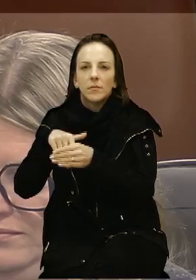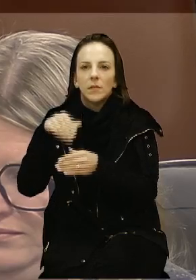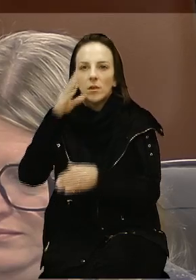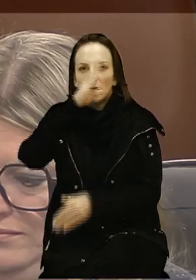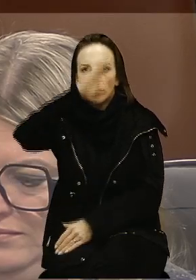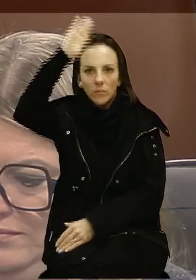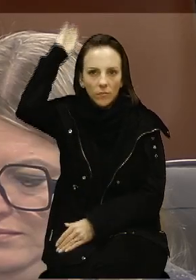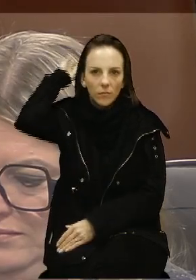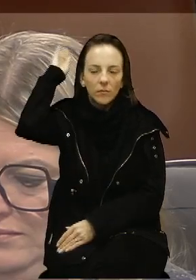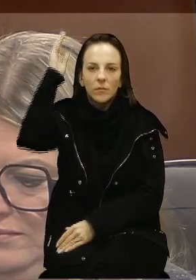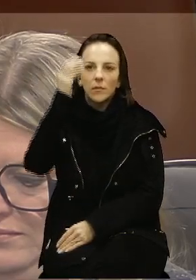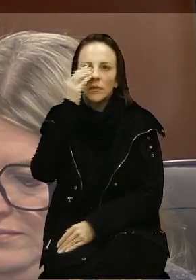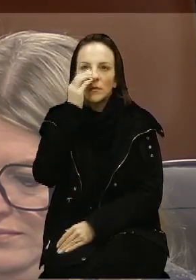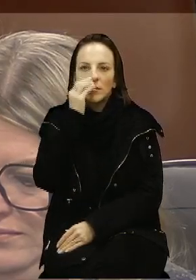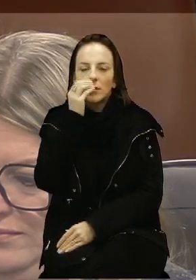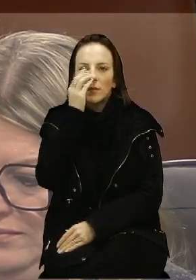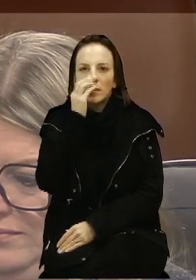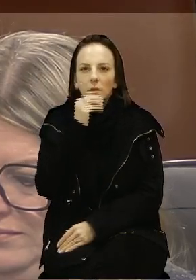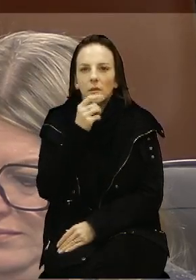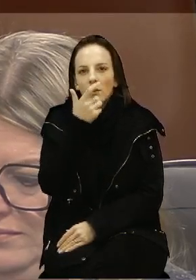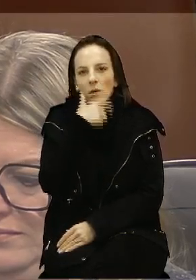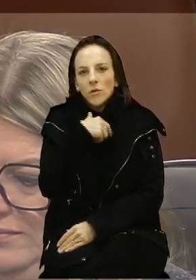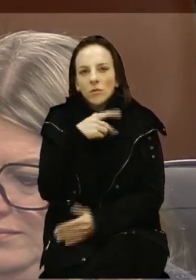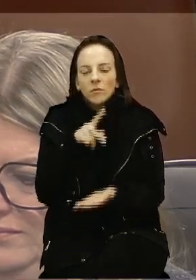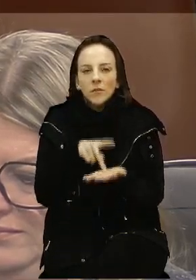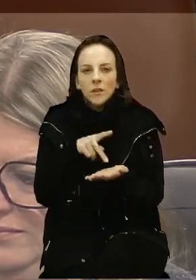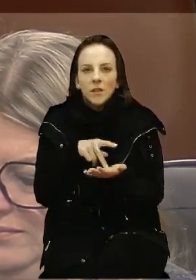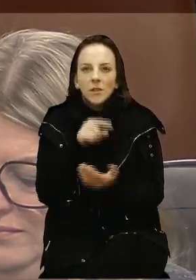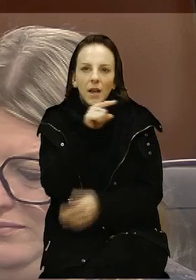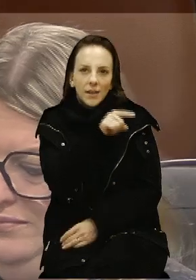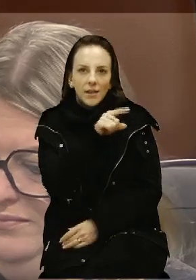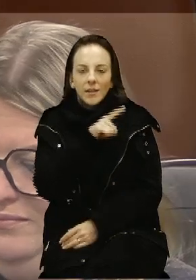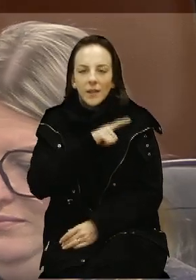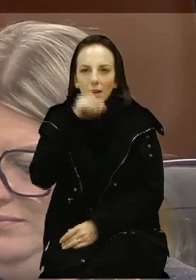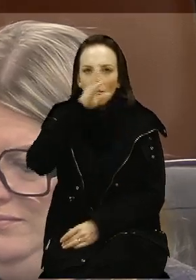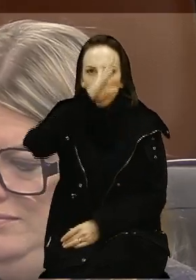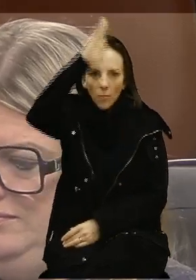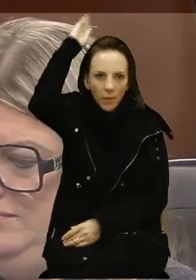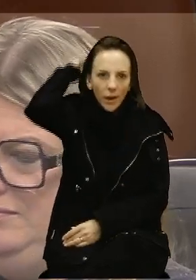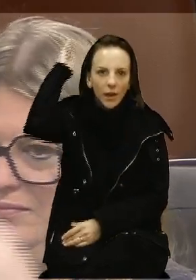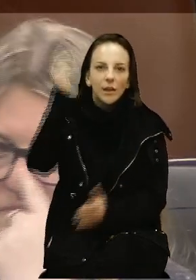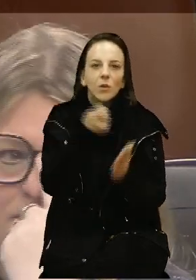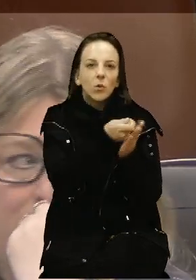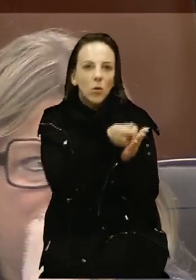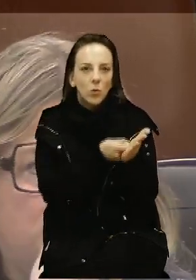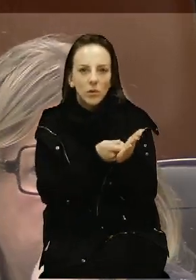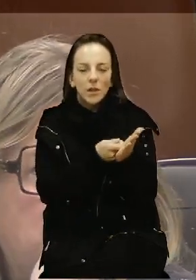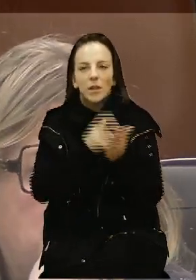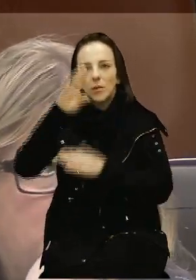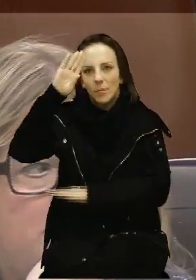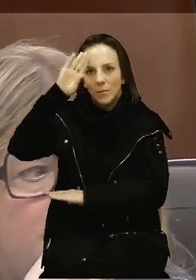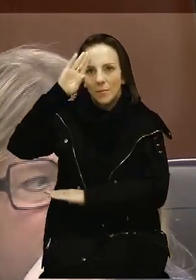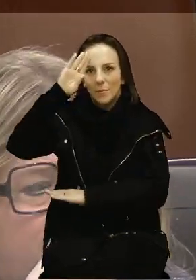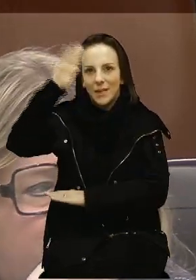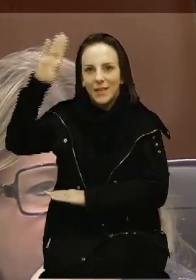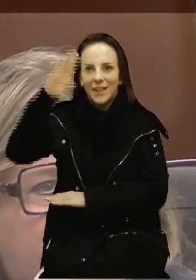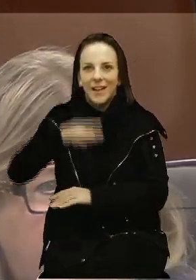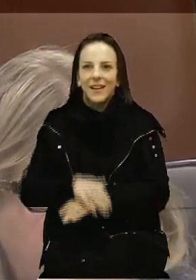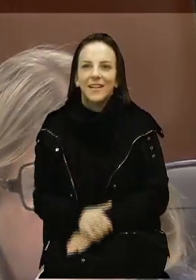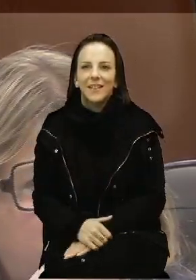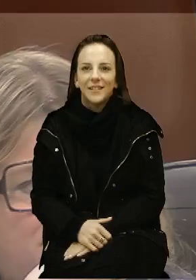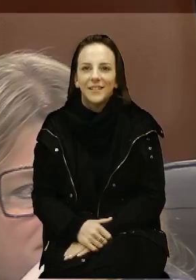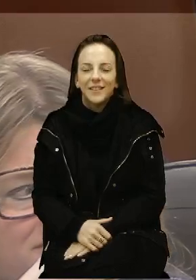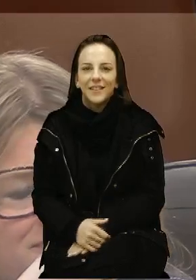Bombeiros Voluntários. Na verdade, nós temos aqui o Corpo de Bombeiros, né, concursados, militar, deixa eu terminar,